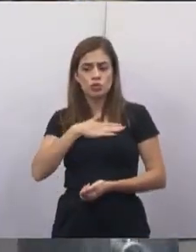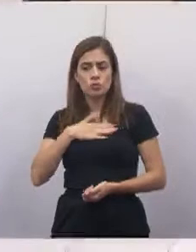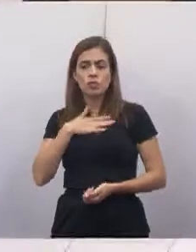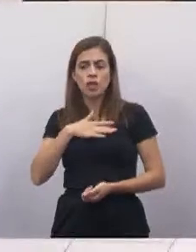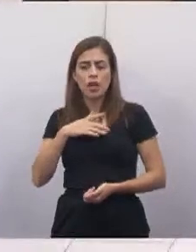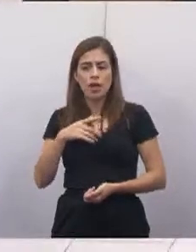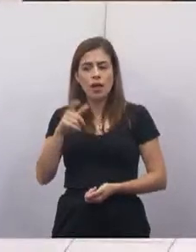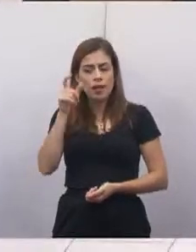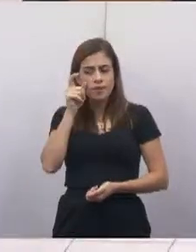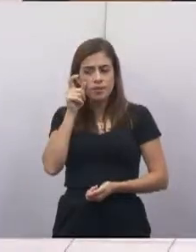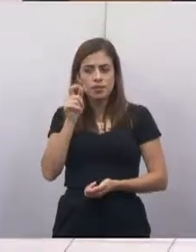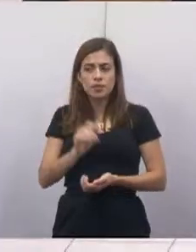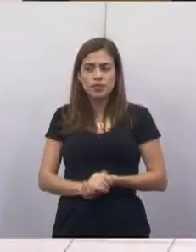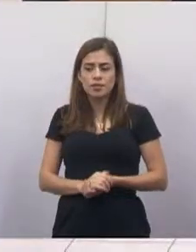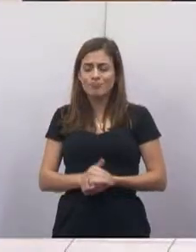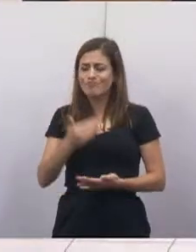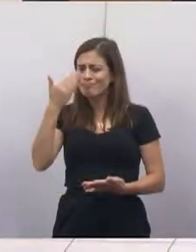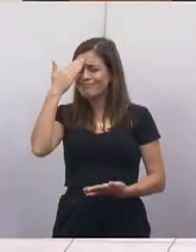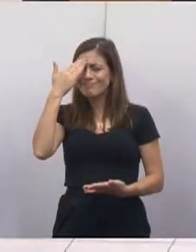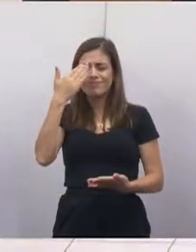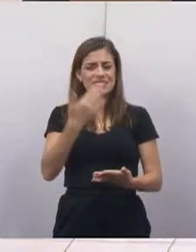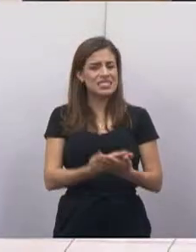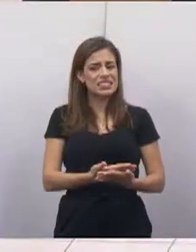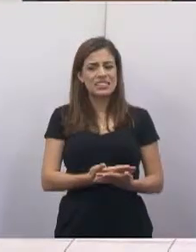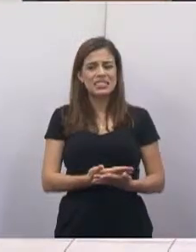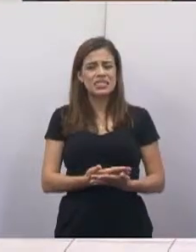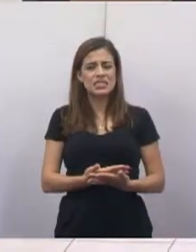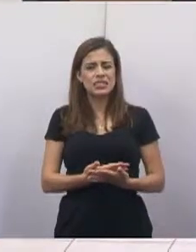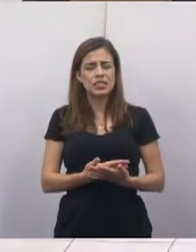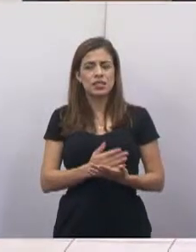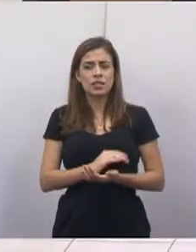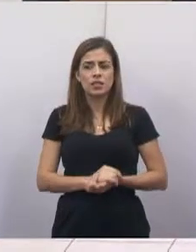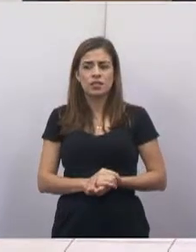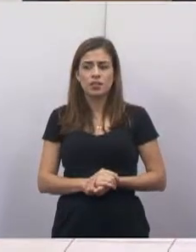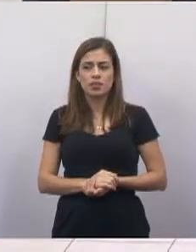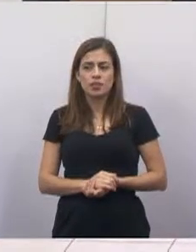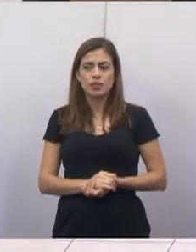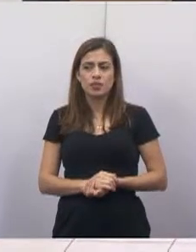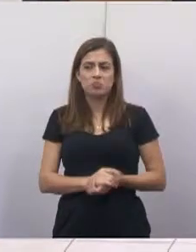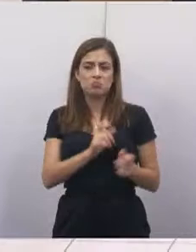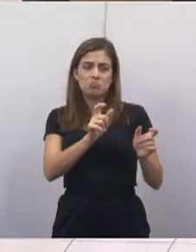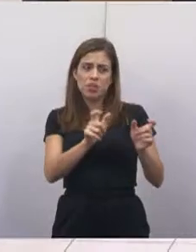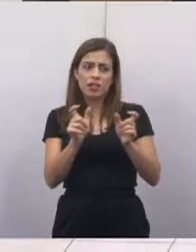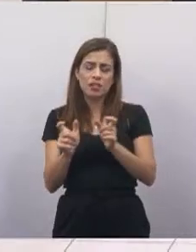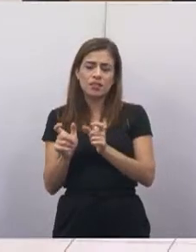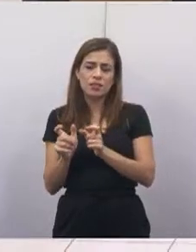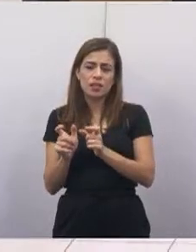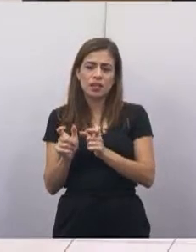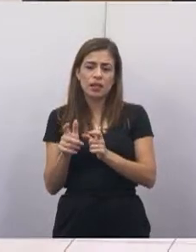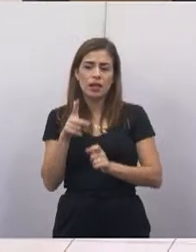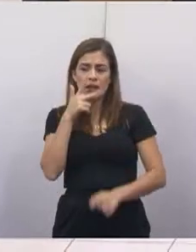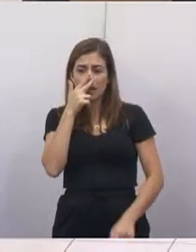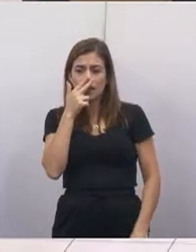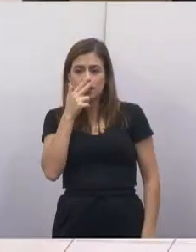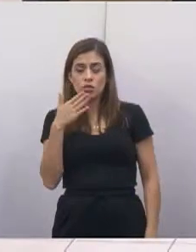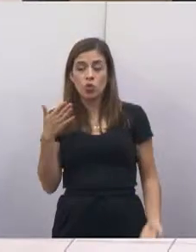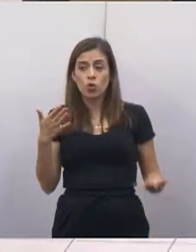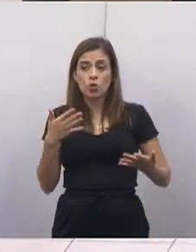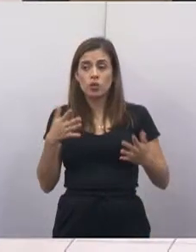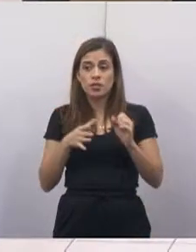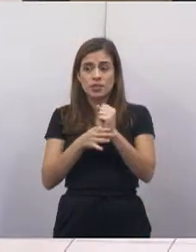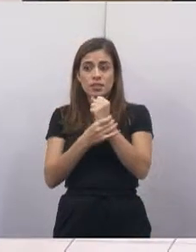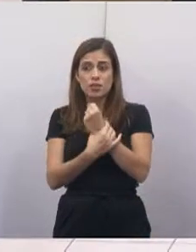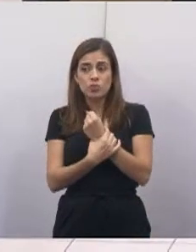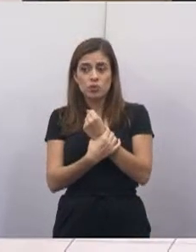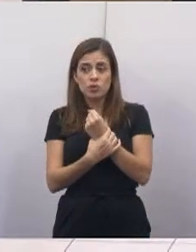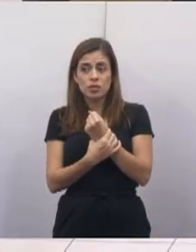observação aqui. Eu não acredito muito em determinadas situações, né? Eu acho que o lugar que eu me sinto mais segura hoje é dentro